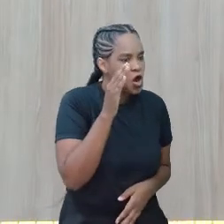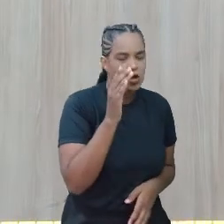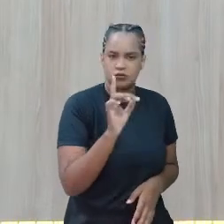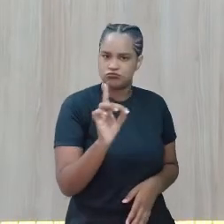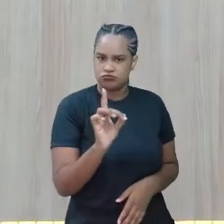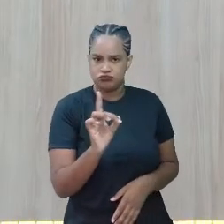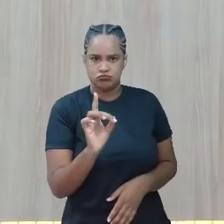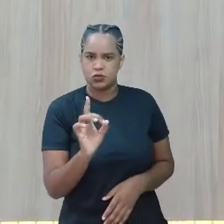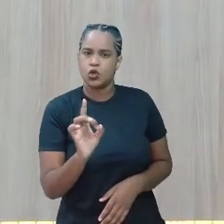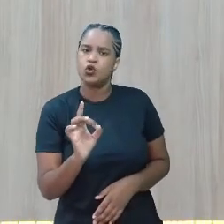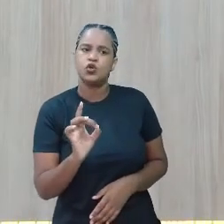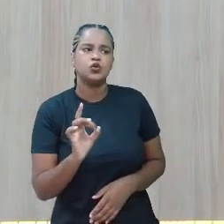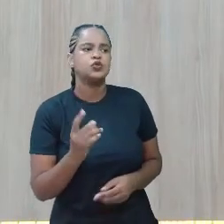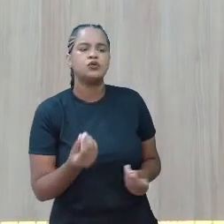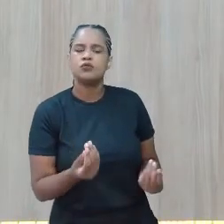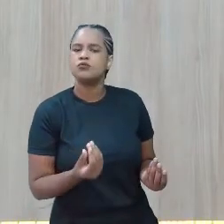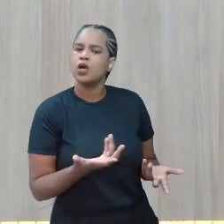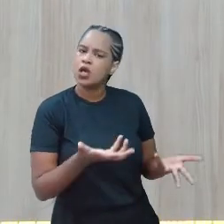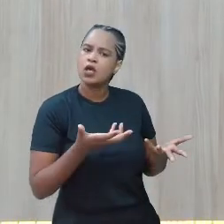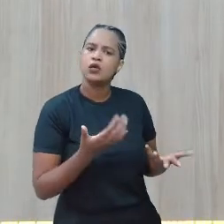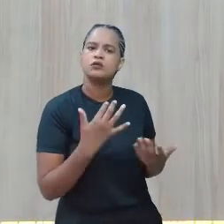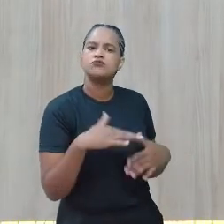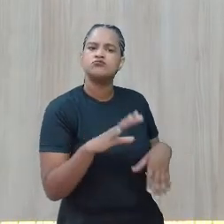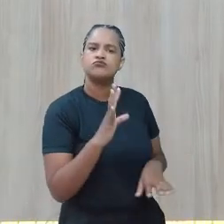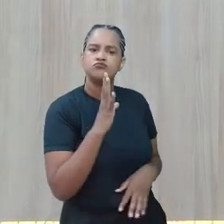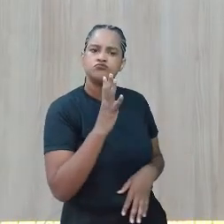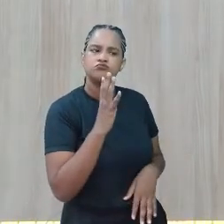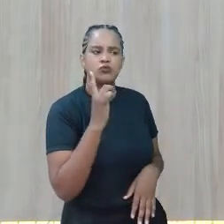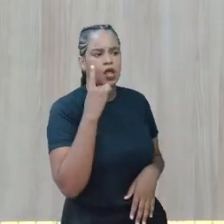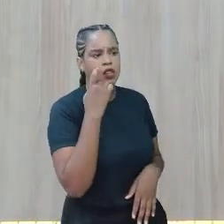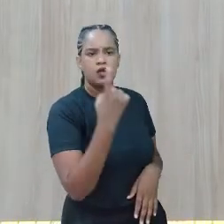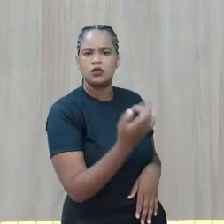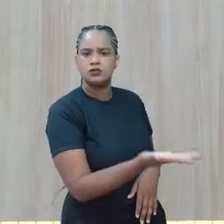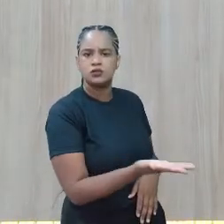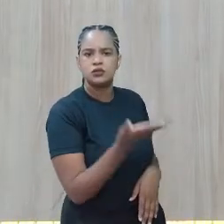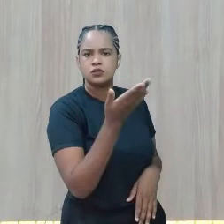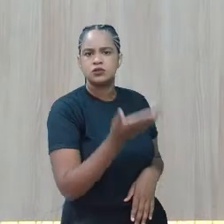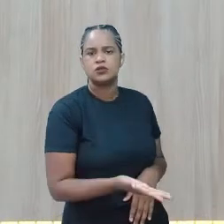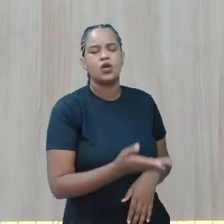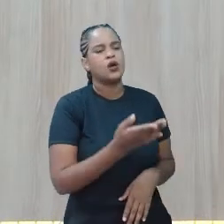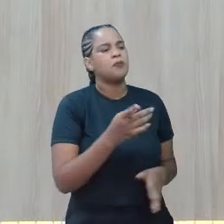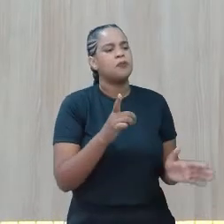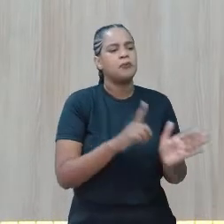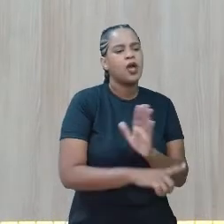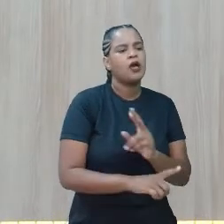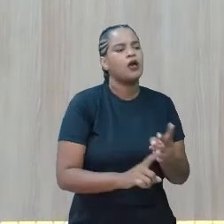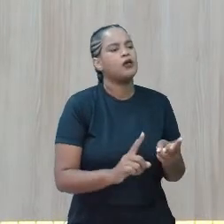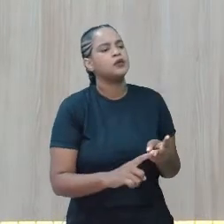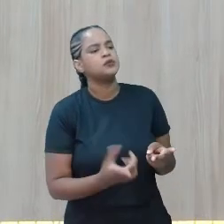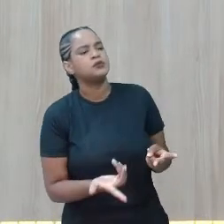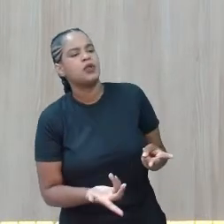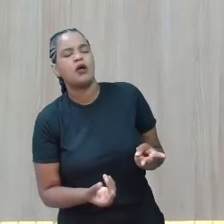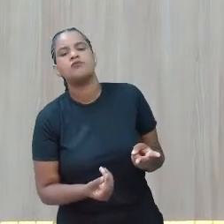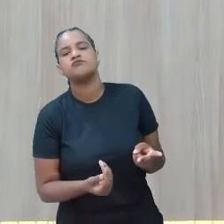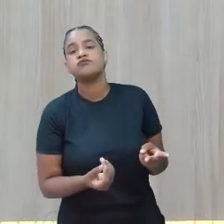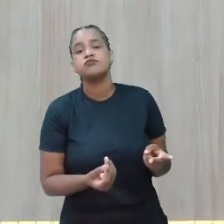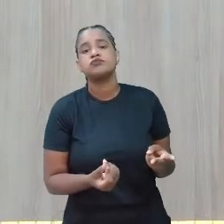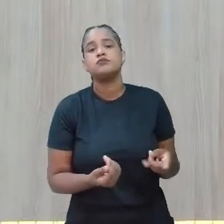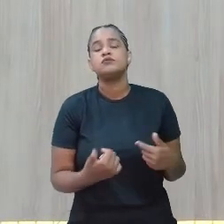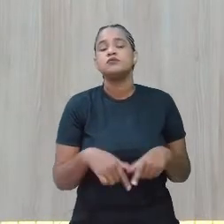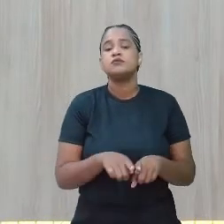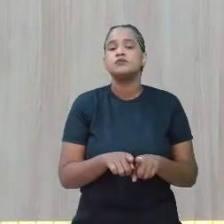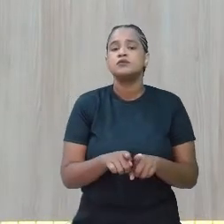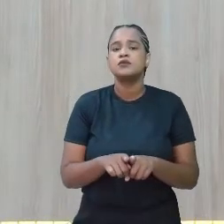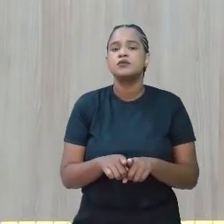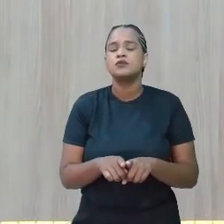sobre a vida do outro, mas porque é interessante, às vezes, questionarmos, perguntarmos, não é? E, às vezes,